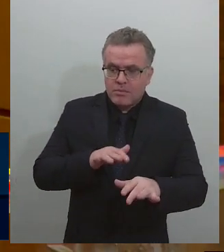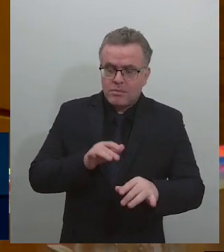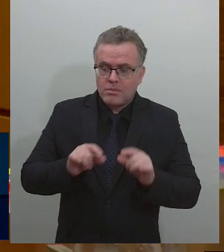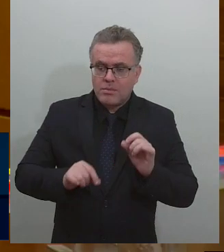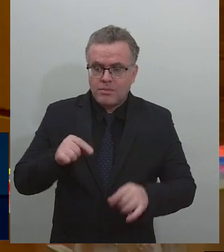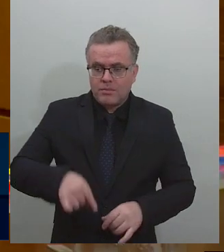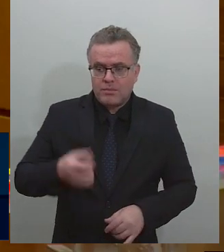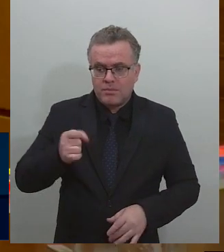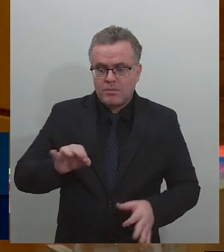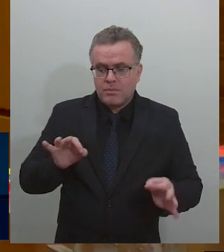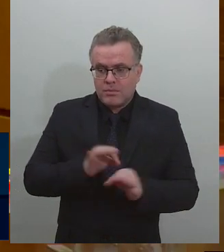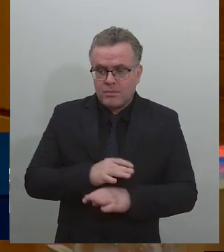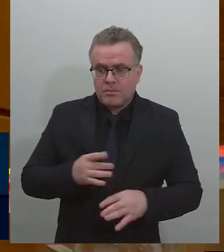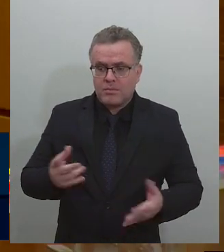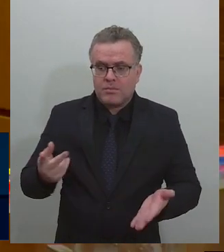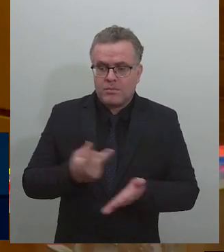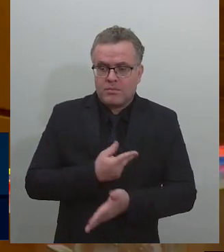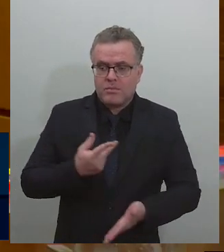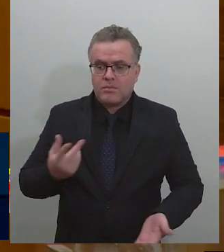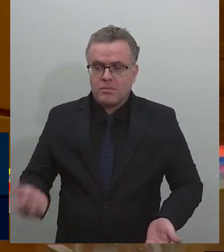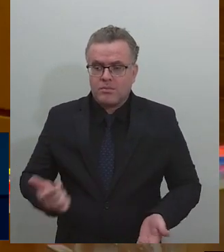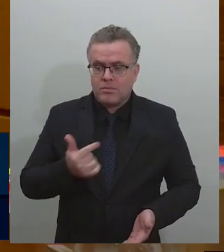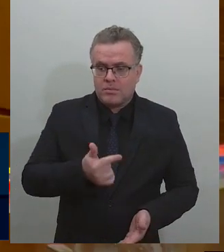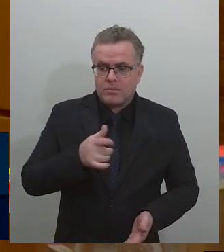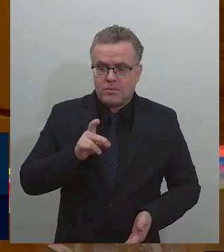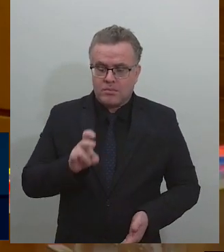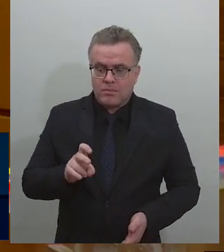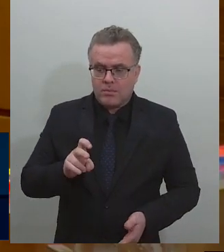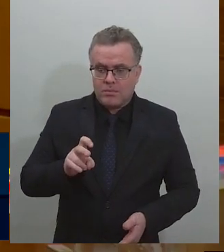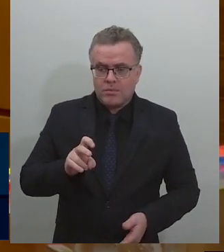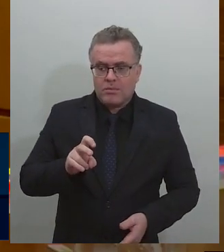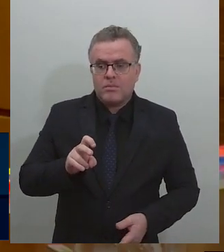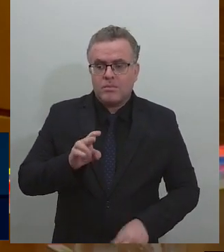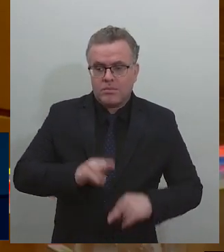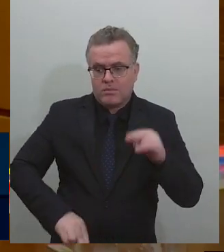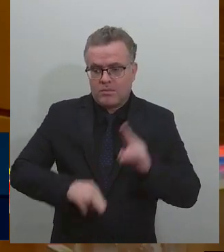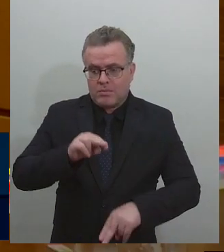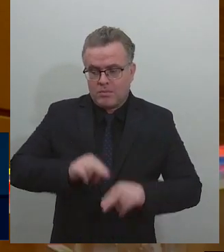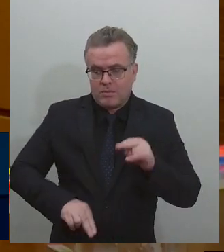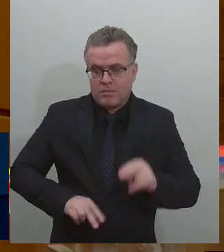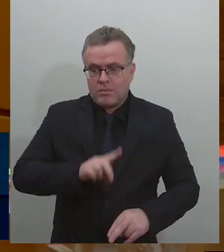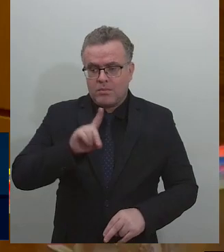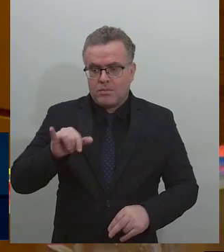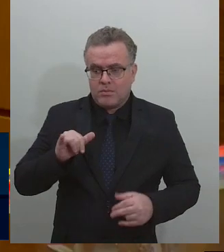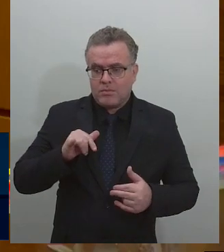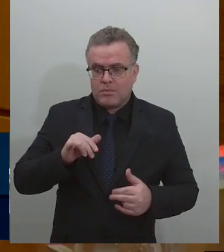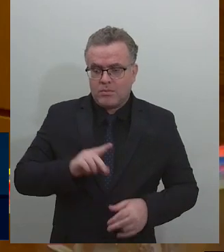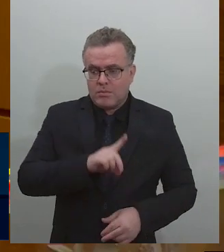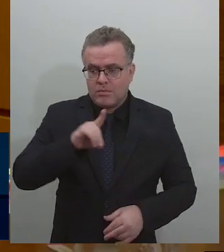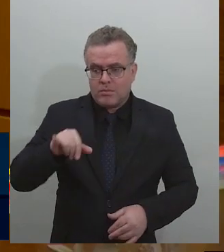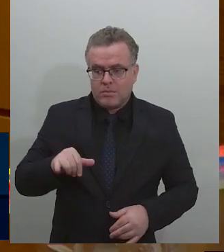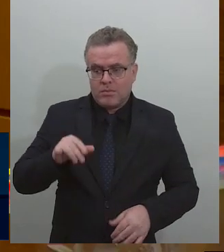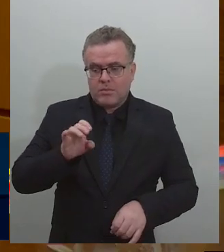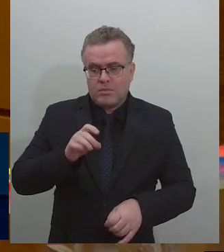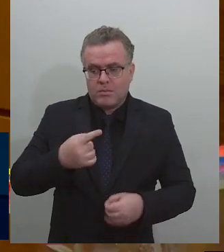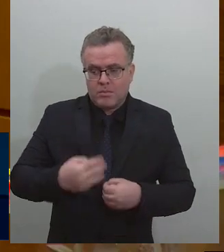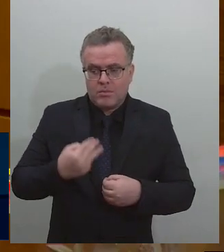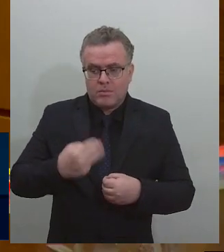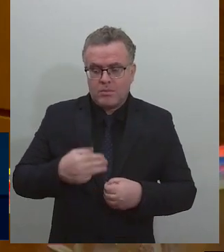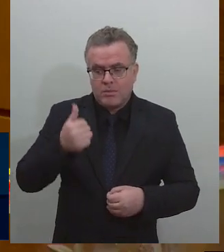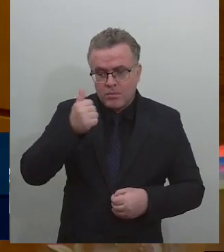dia 25 de julho, que é o Dia Municipal das Mulheres Negras,